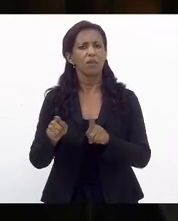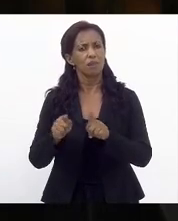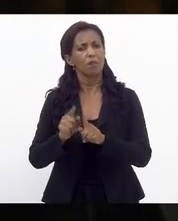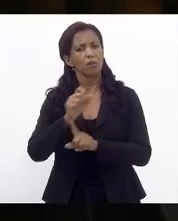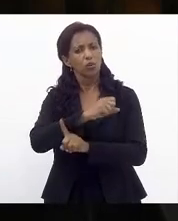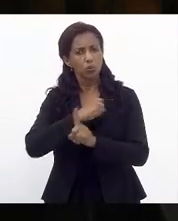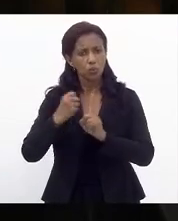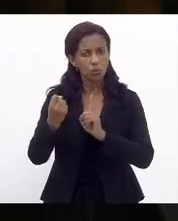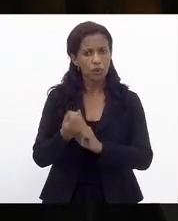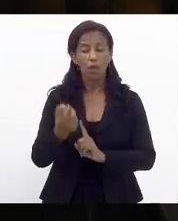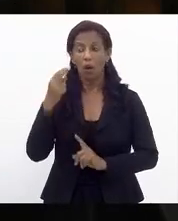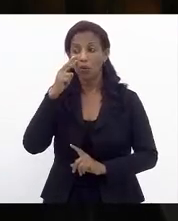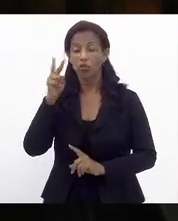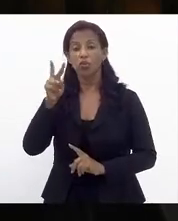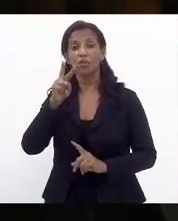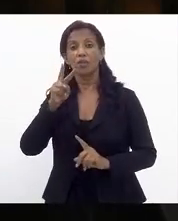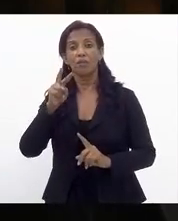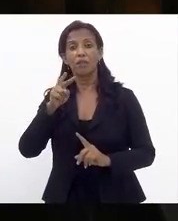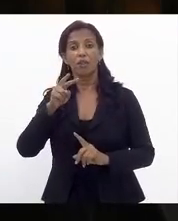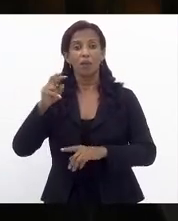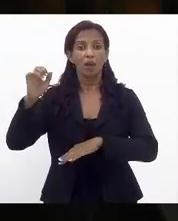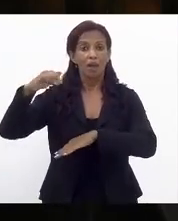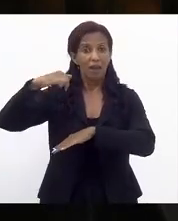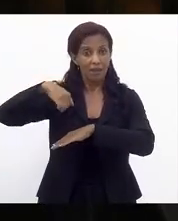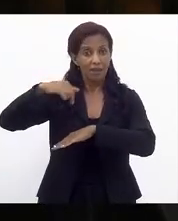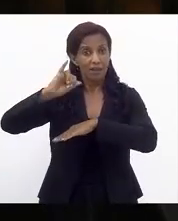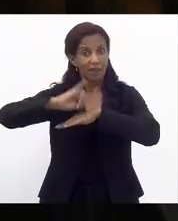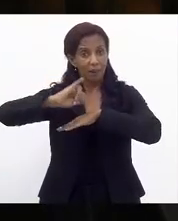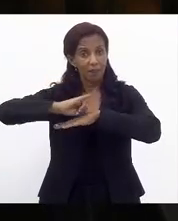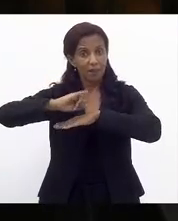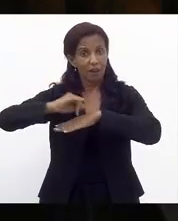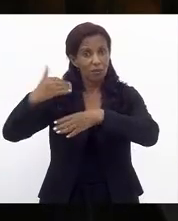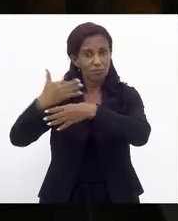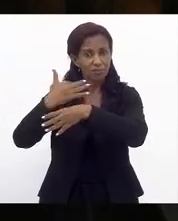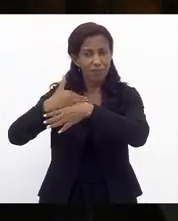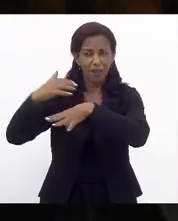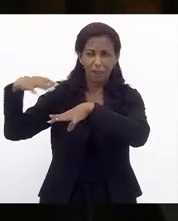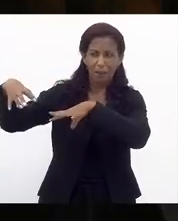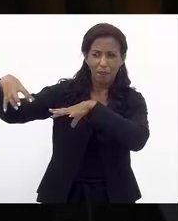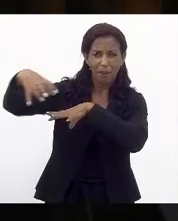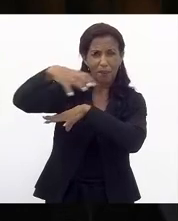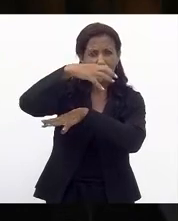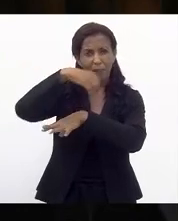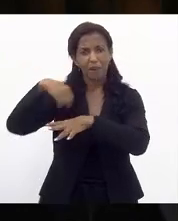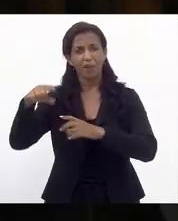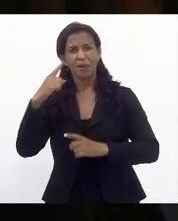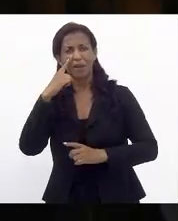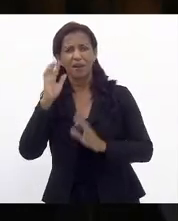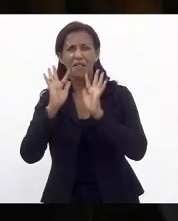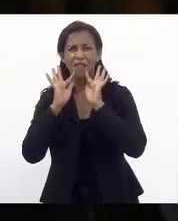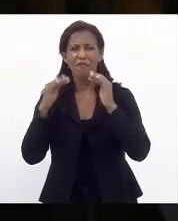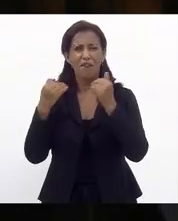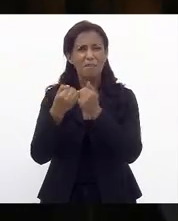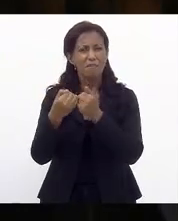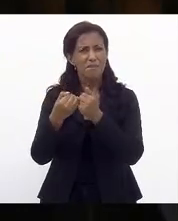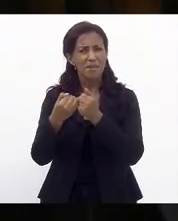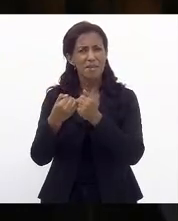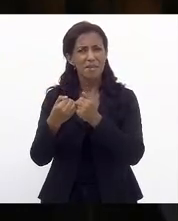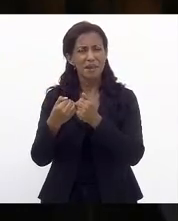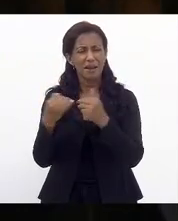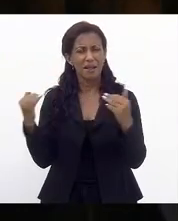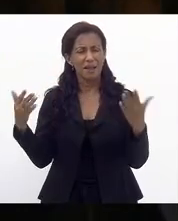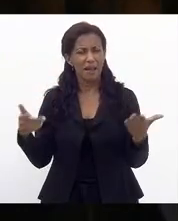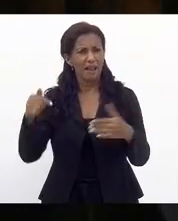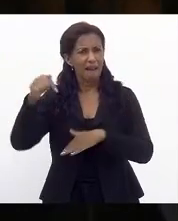social nós vamos vendo aqui no entorno da capital aqui no centro da cidade a gente ver famílias inteiras